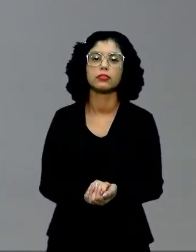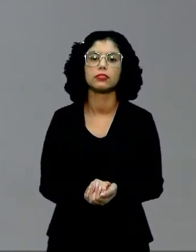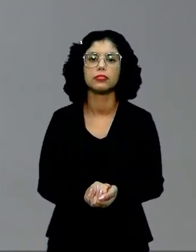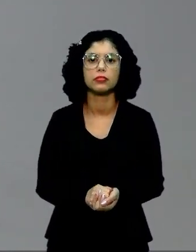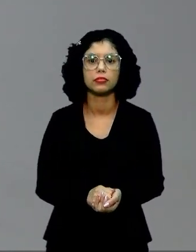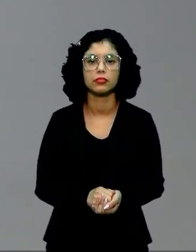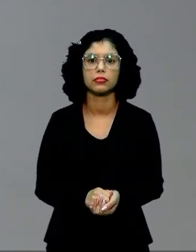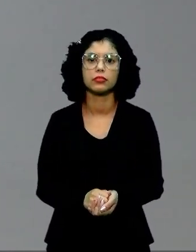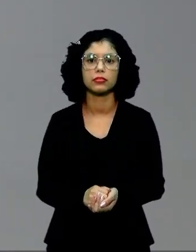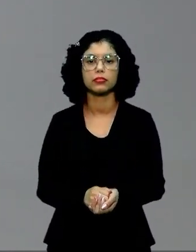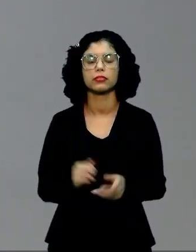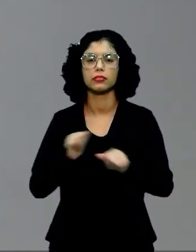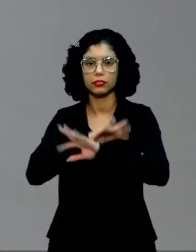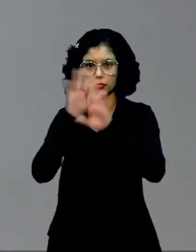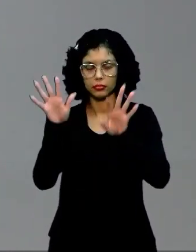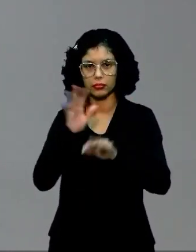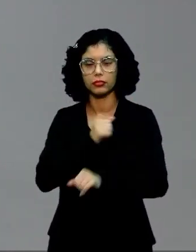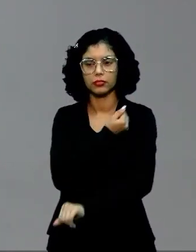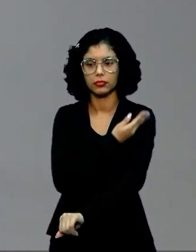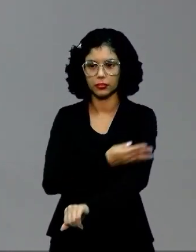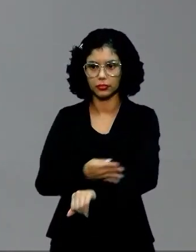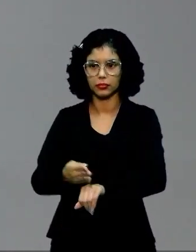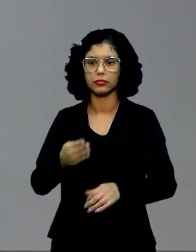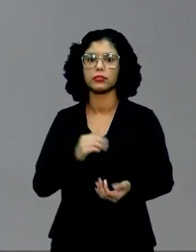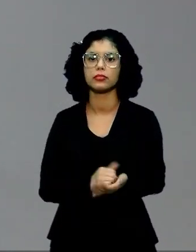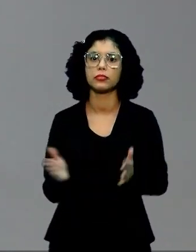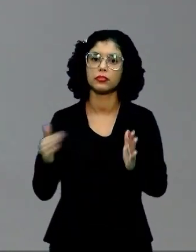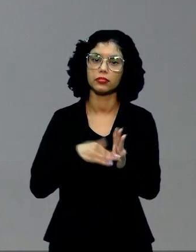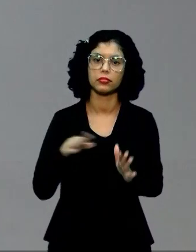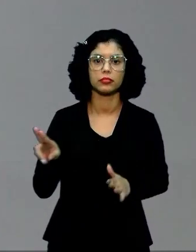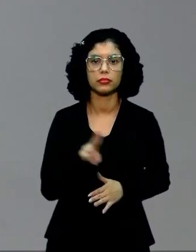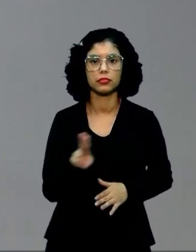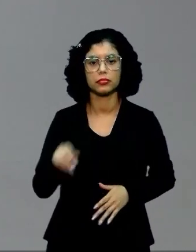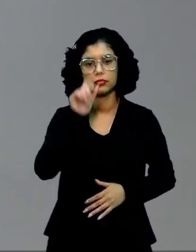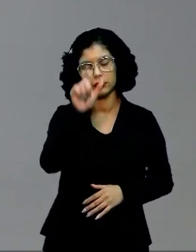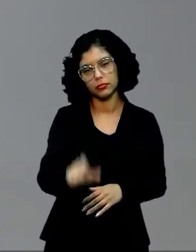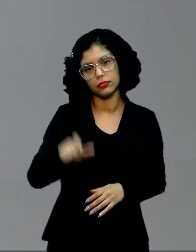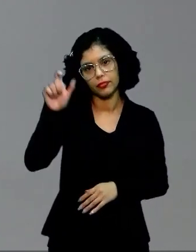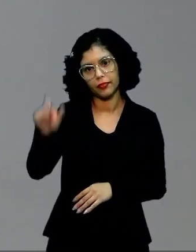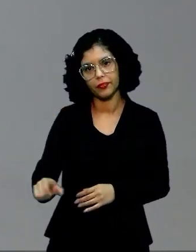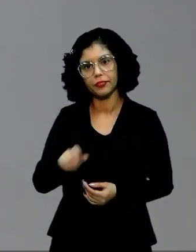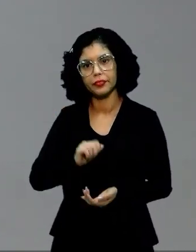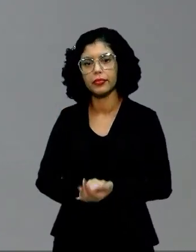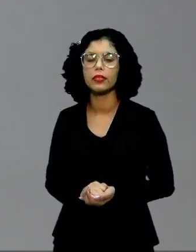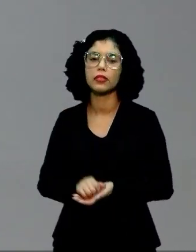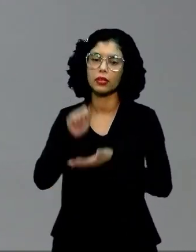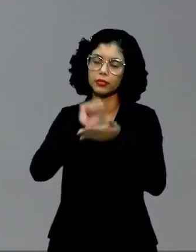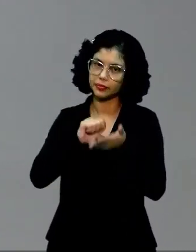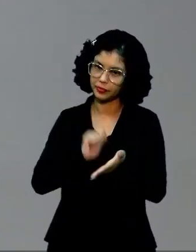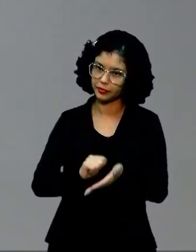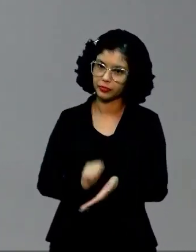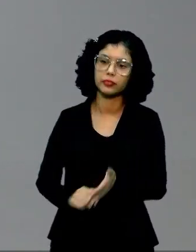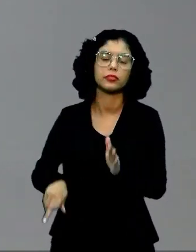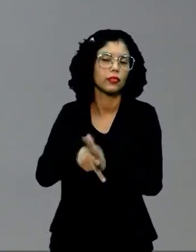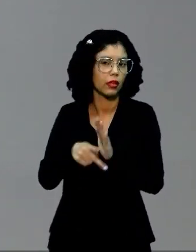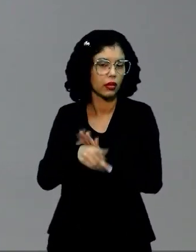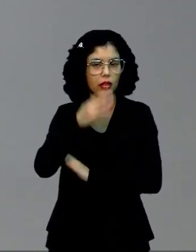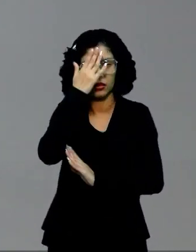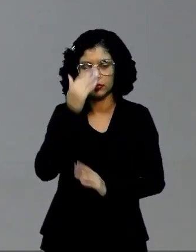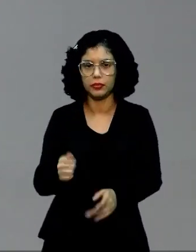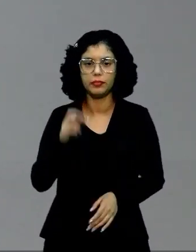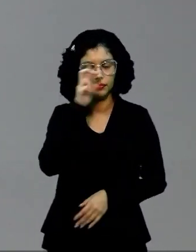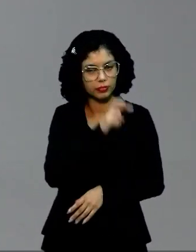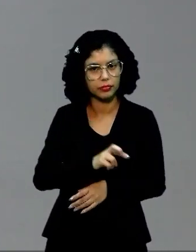de neve, de claro, tá? Então, assim, até os nomes dos personagens, eles são decisivos para que a gente faça